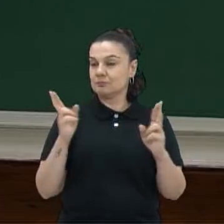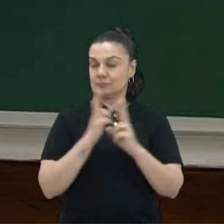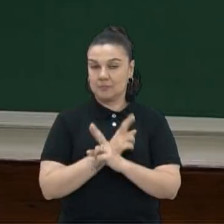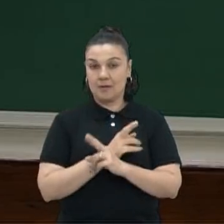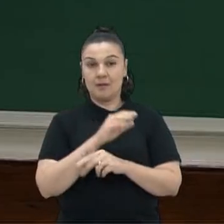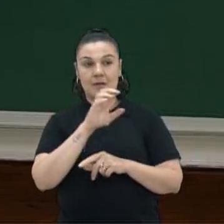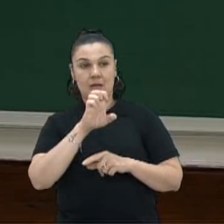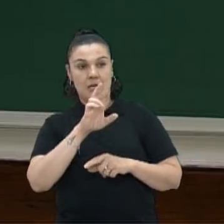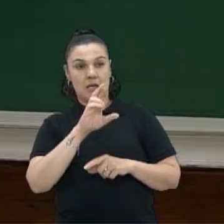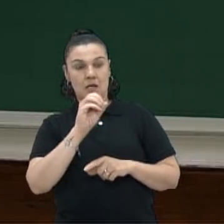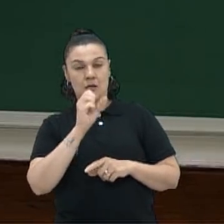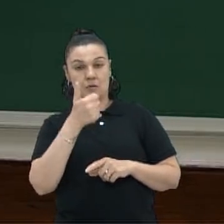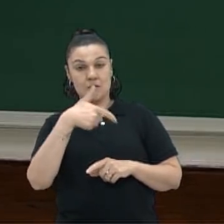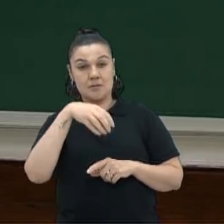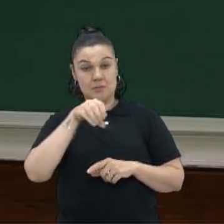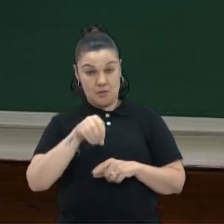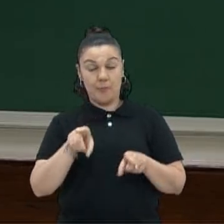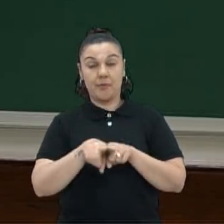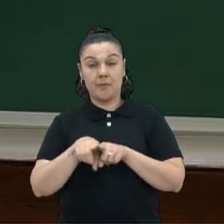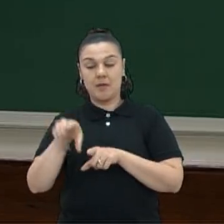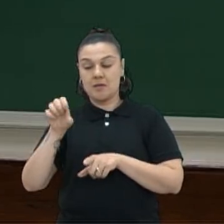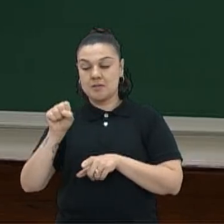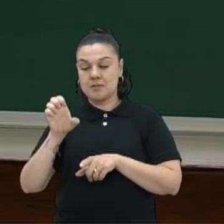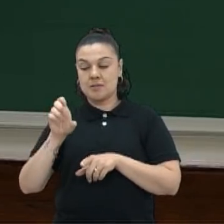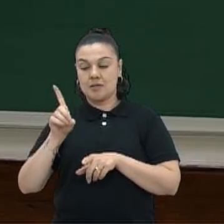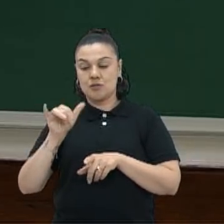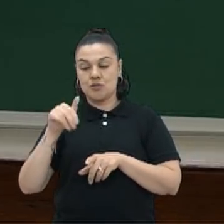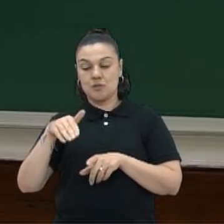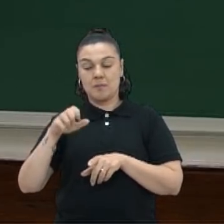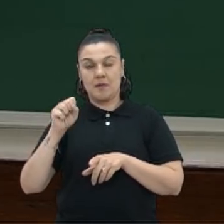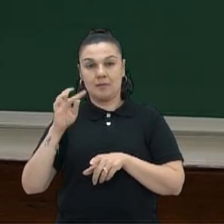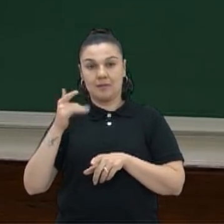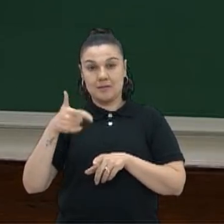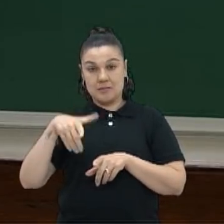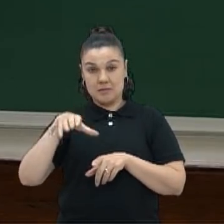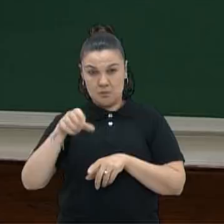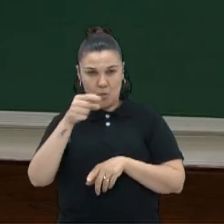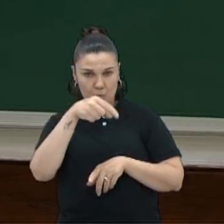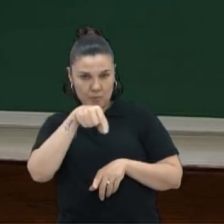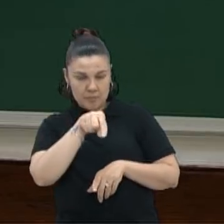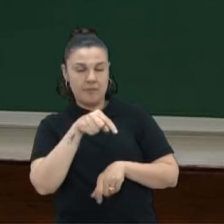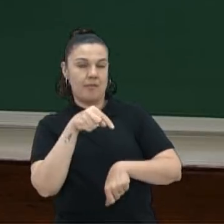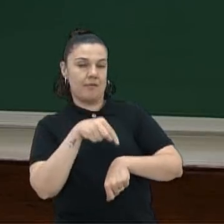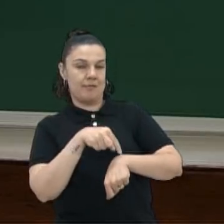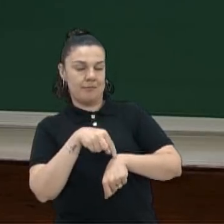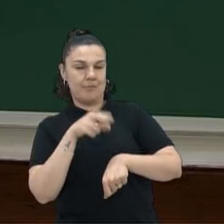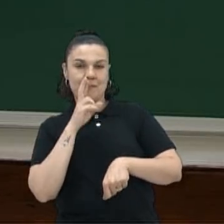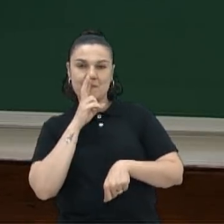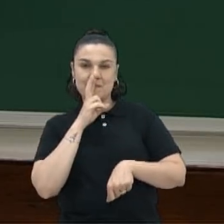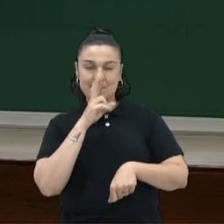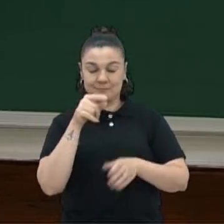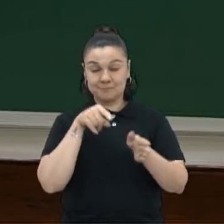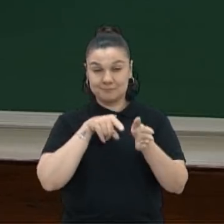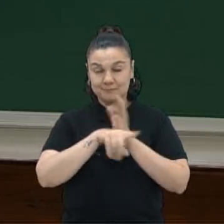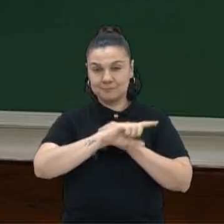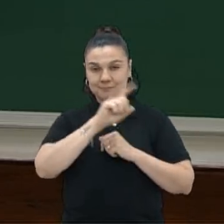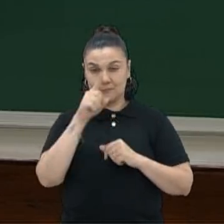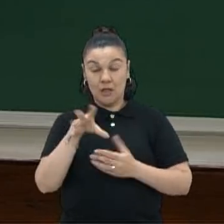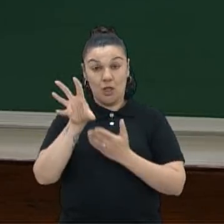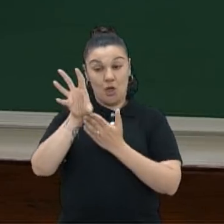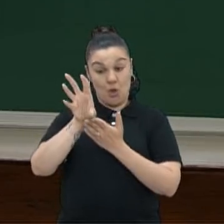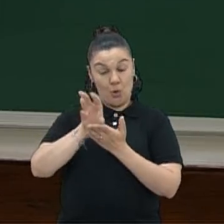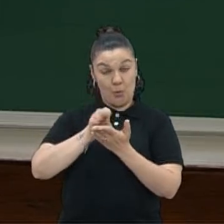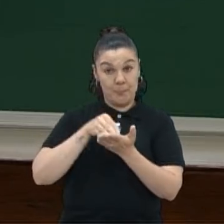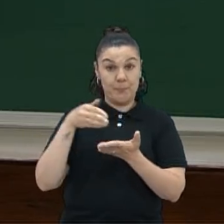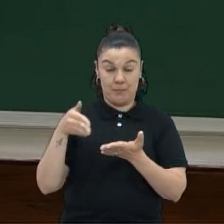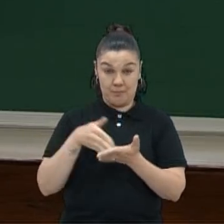o processo de erosão e o processo de sedimentação. Você vai ter um tempinho para responder essa questão. Copia